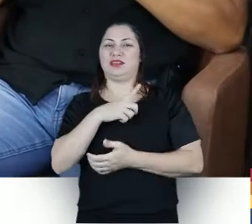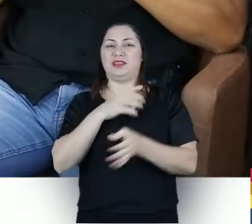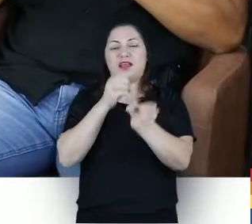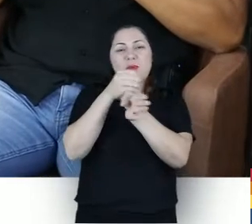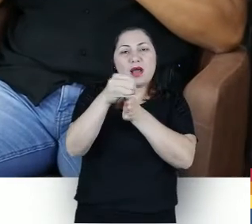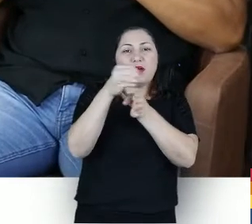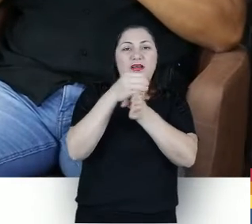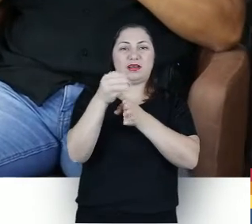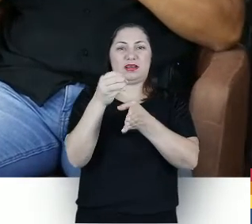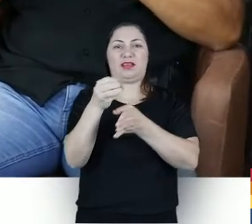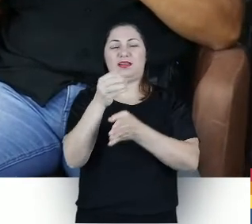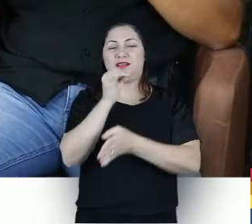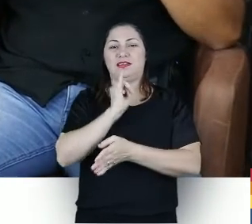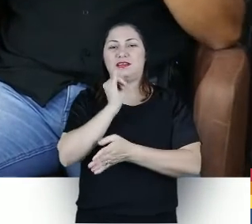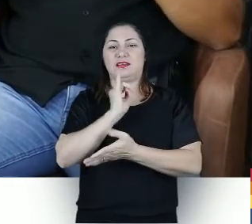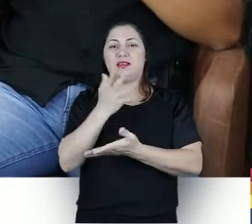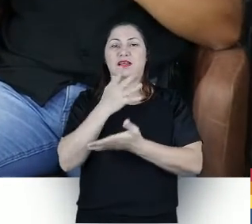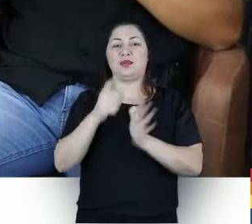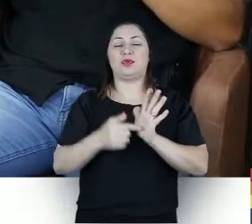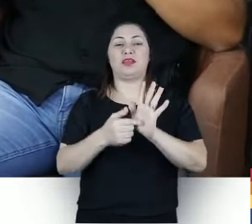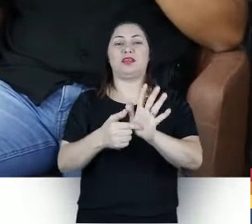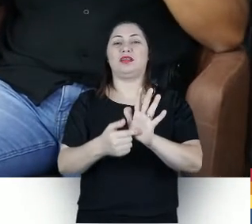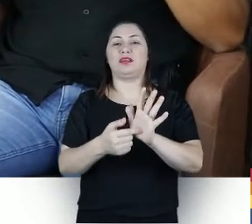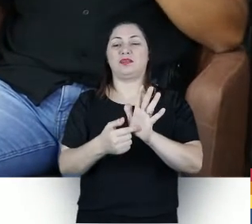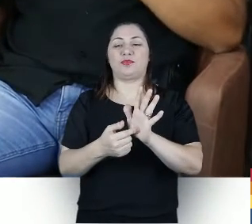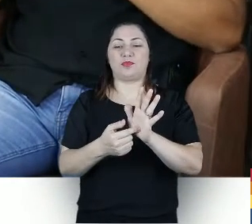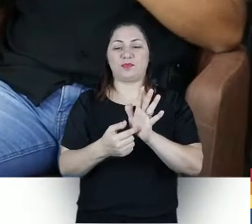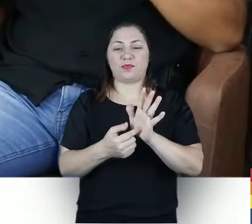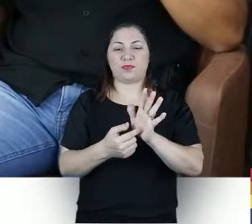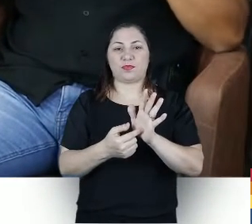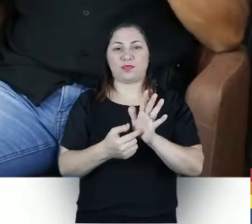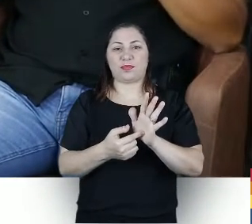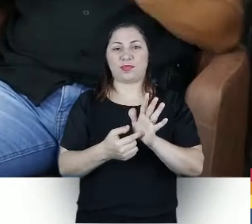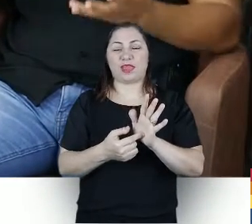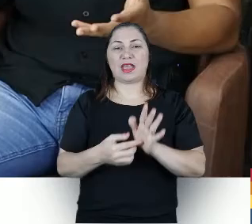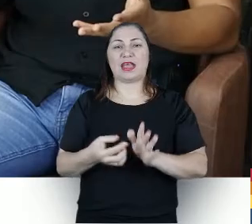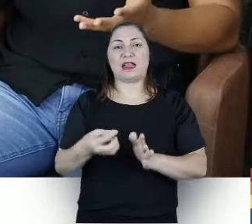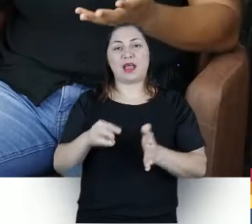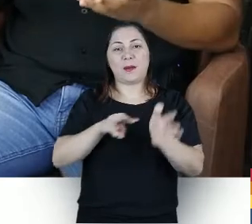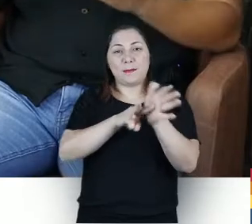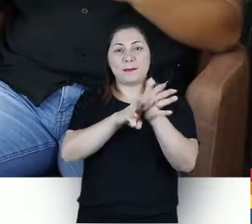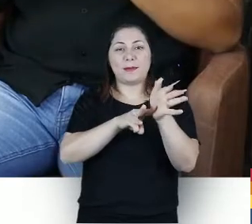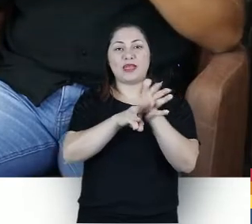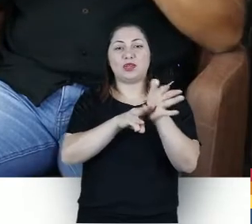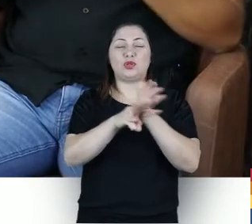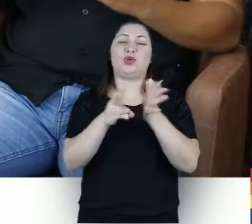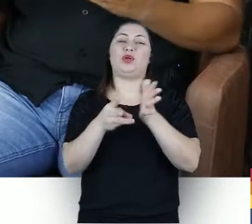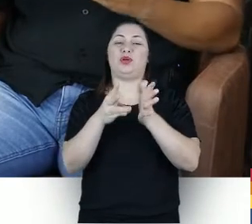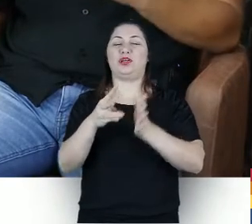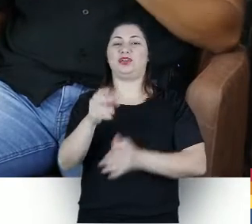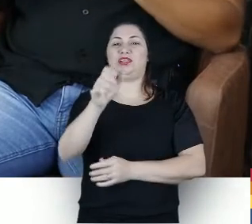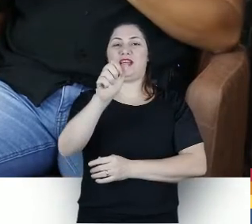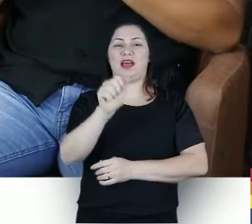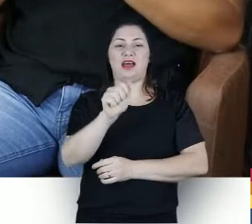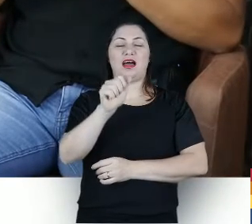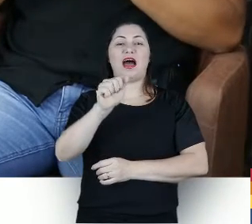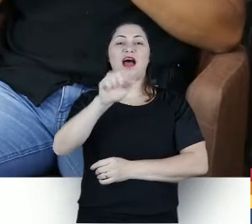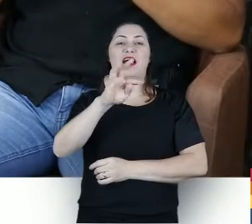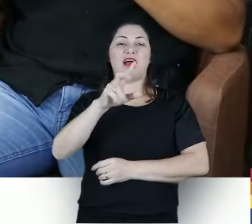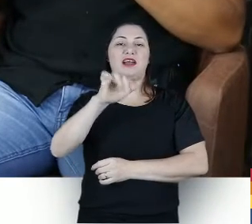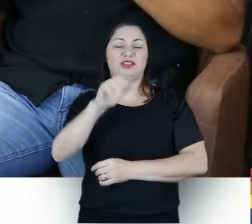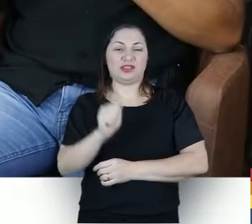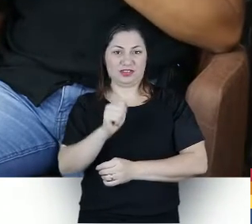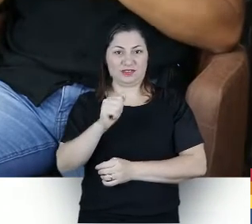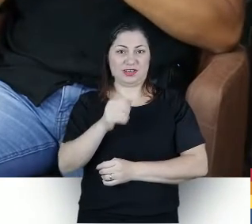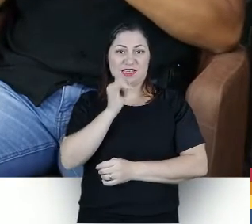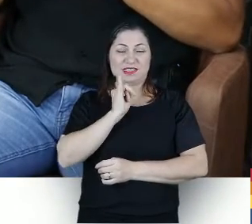gente aproximar também o conteúdo, né, as habilidades da realidade do estudante, melhor será, né? Então, tipo, hoje a gente tem